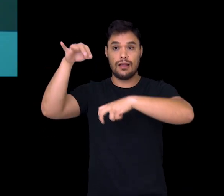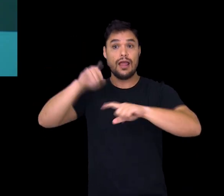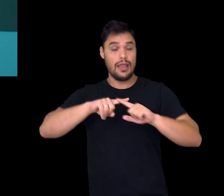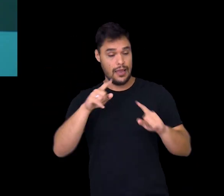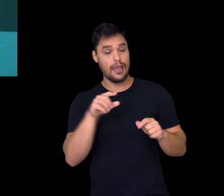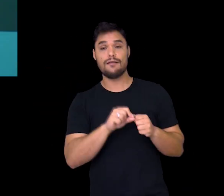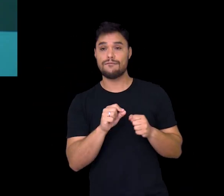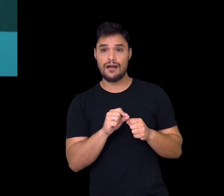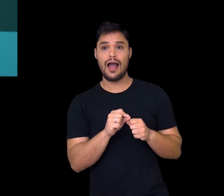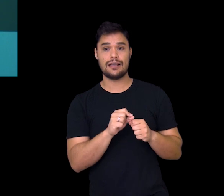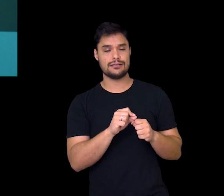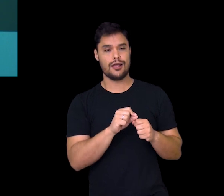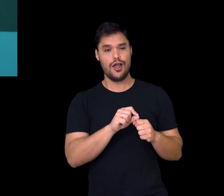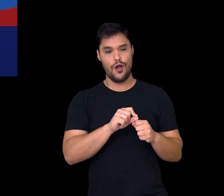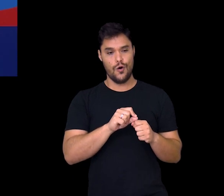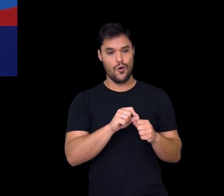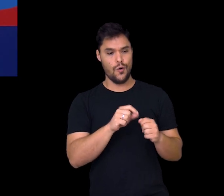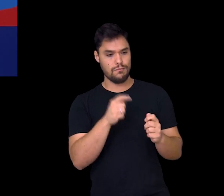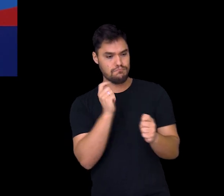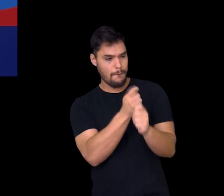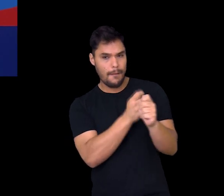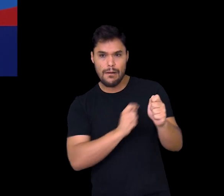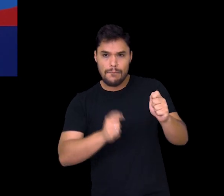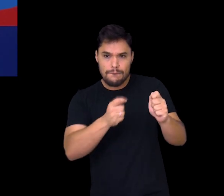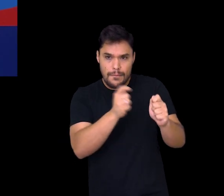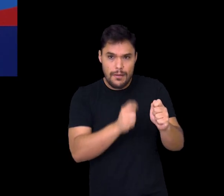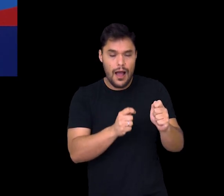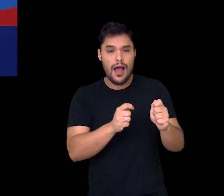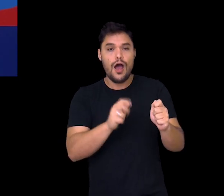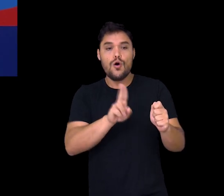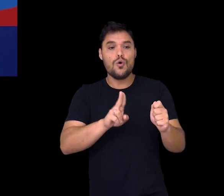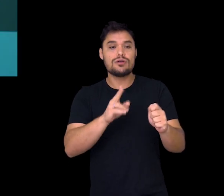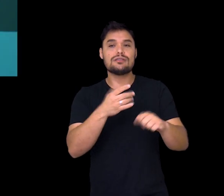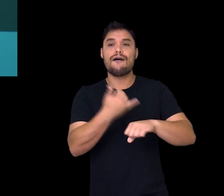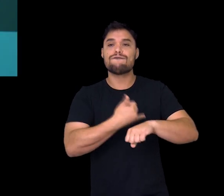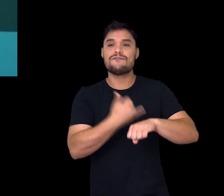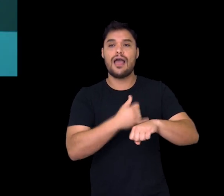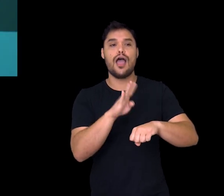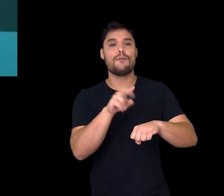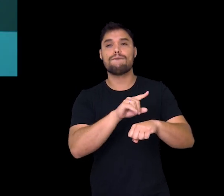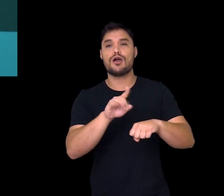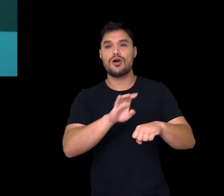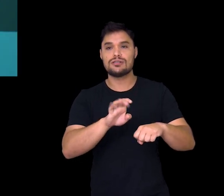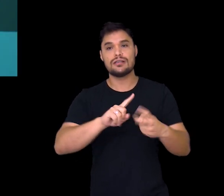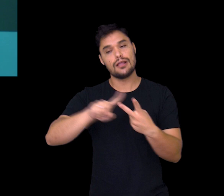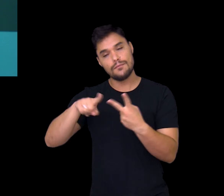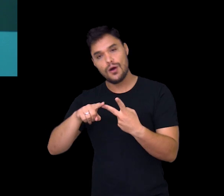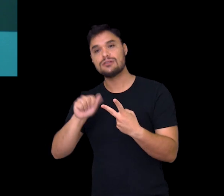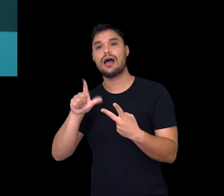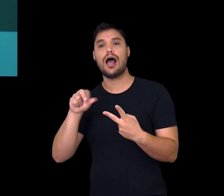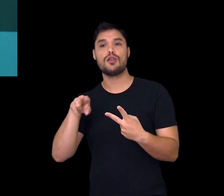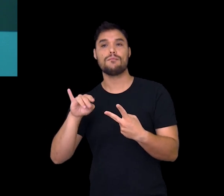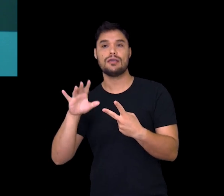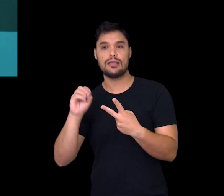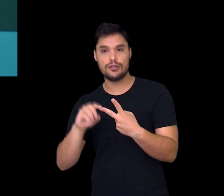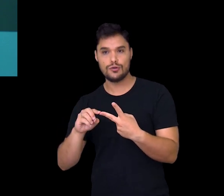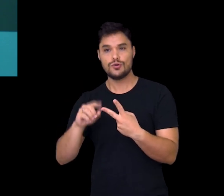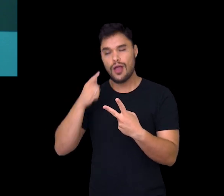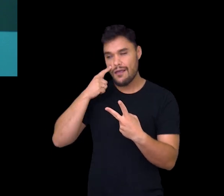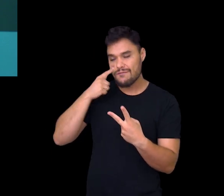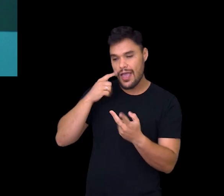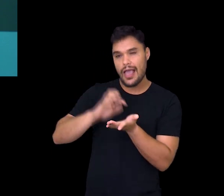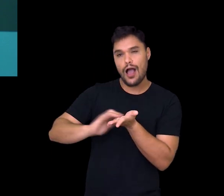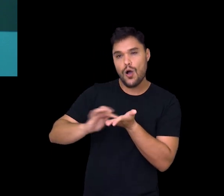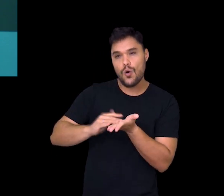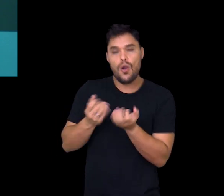fundição comum para esse tipo de obra, e depois ele faz em alumínio, numa liga de alumínio, e calcula a diferença de peso, que